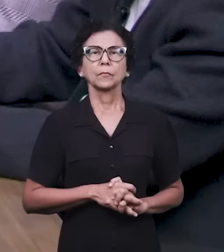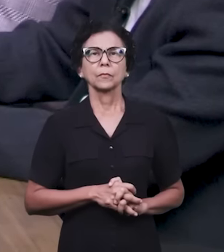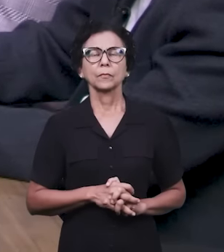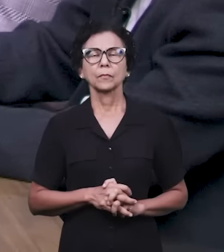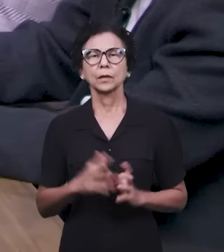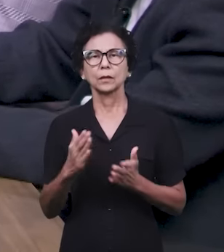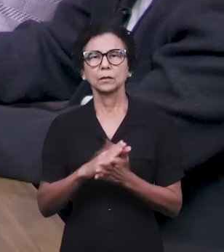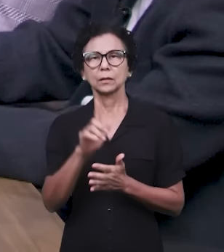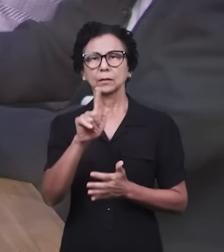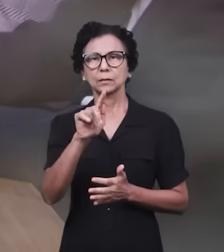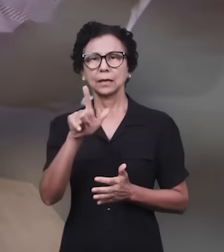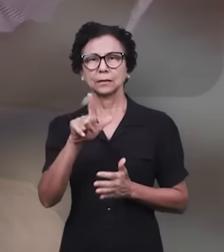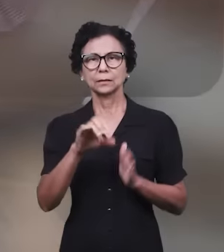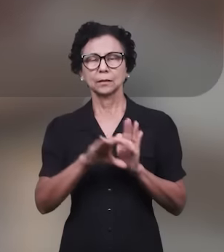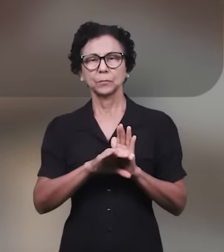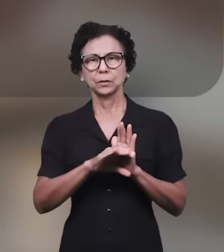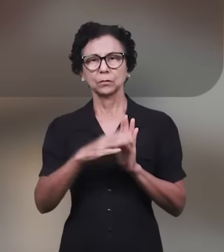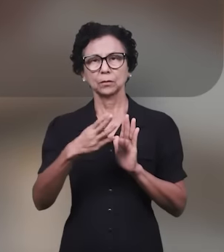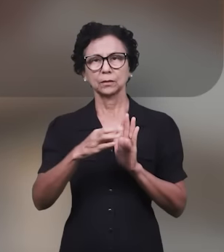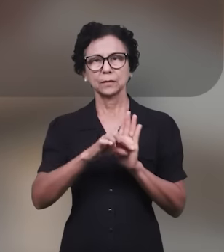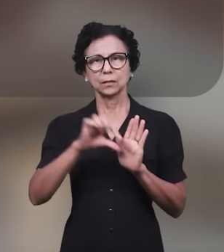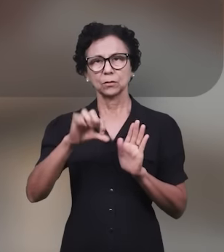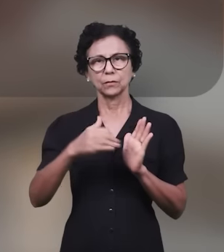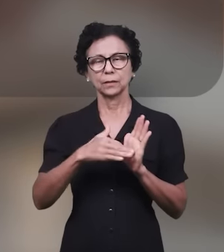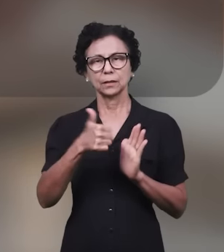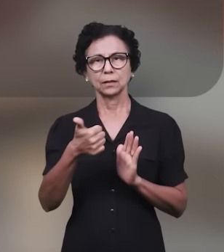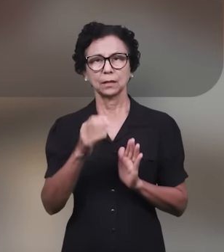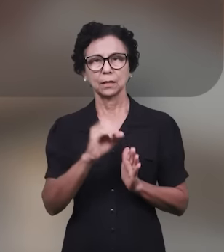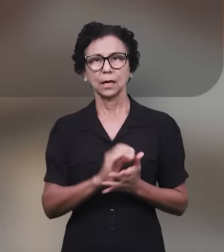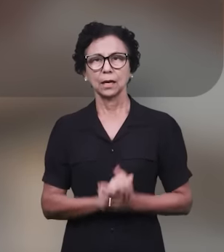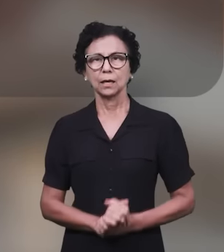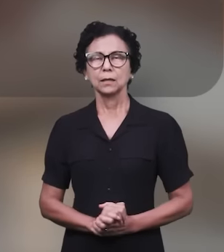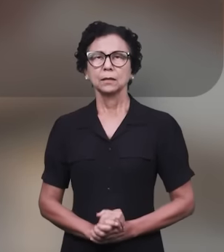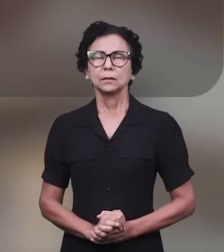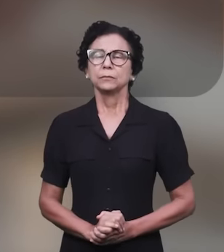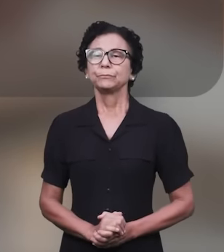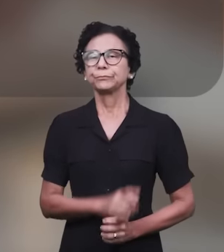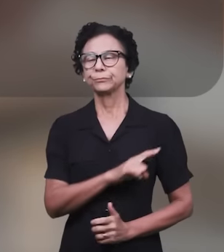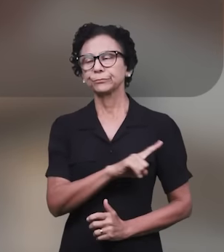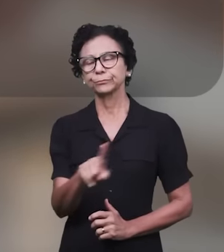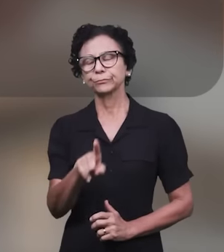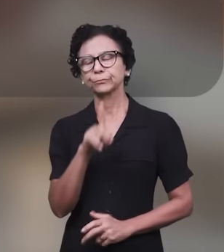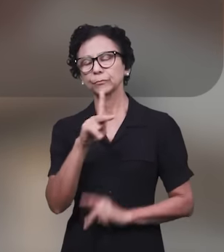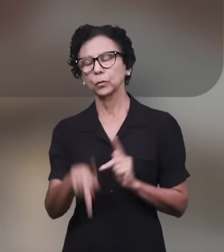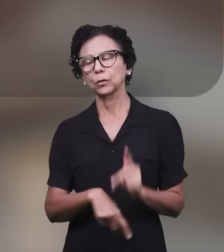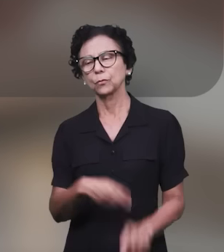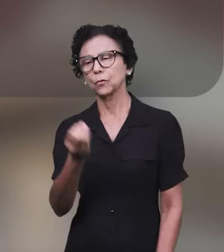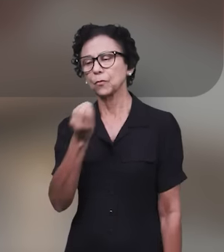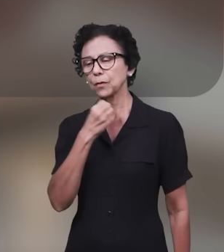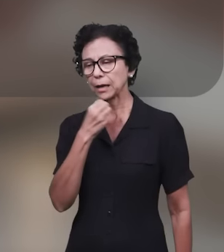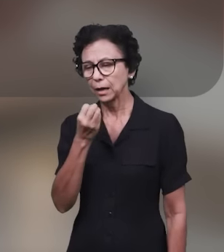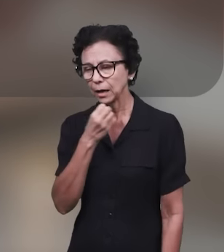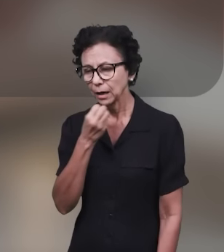Gálatas 4, 9 e 10, assim, que tornais outra vez esses rudimentos fracos e pobres, aos